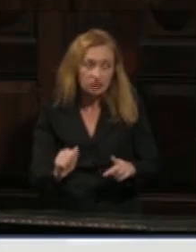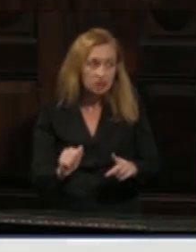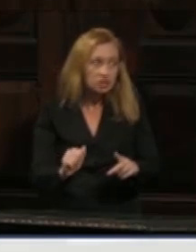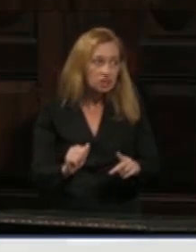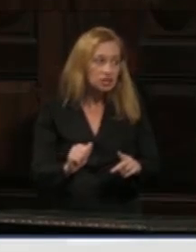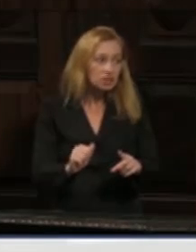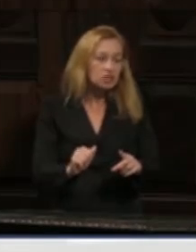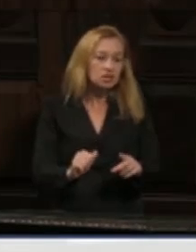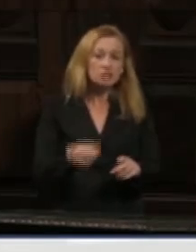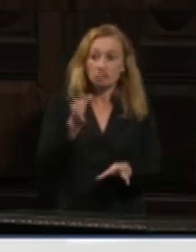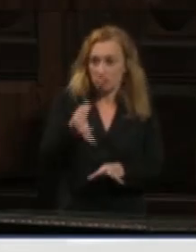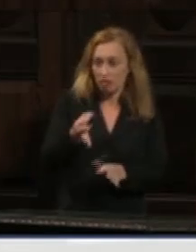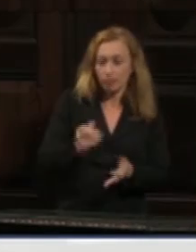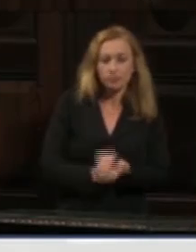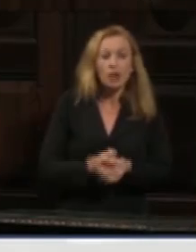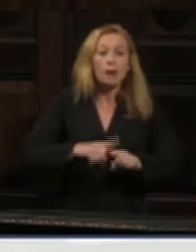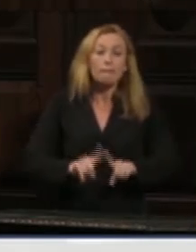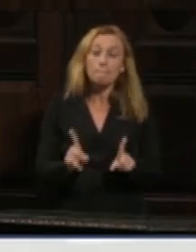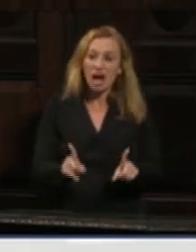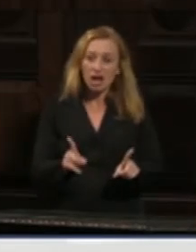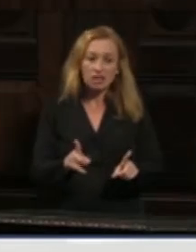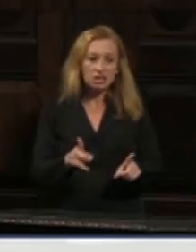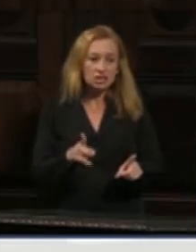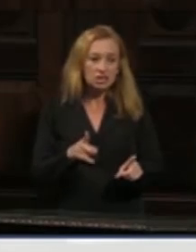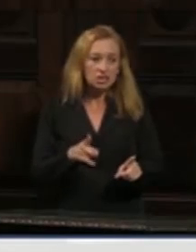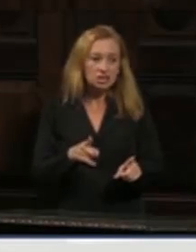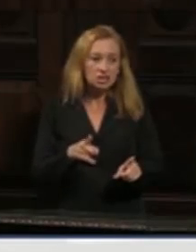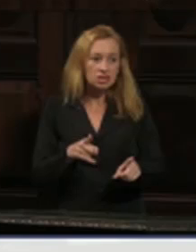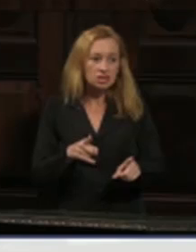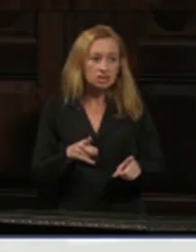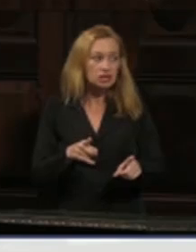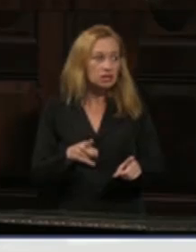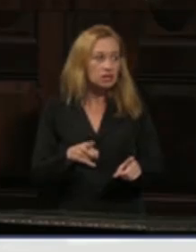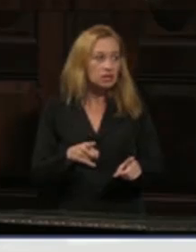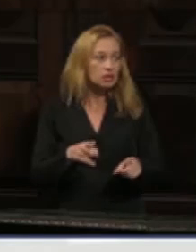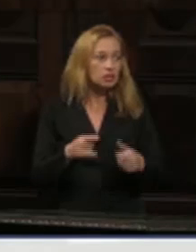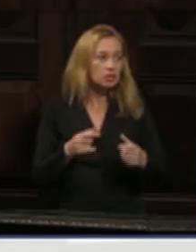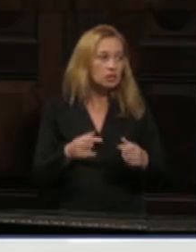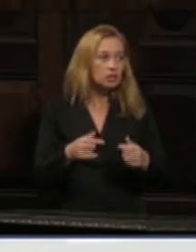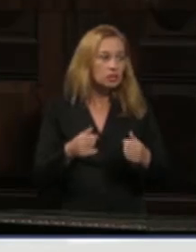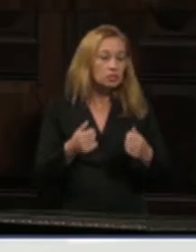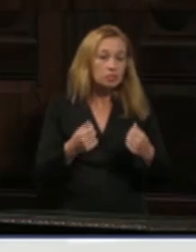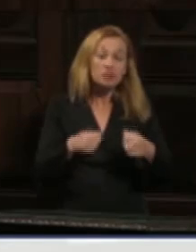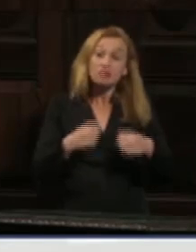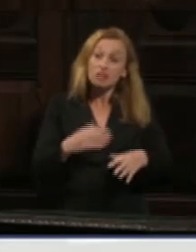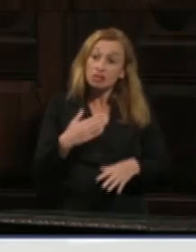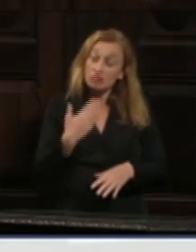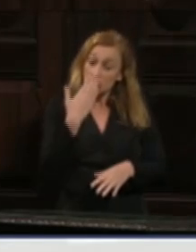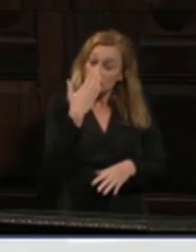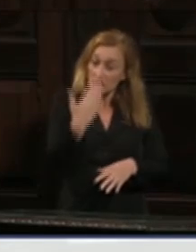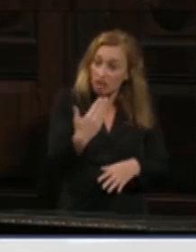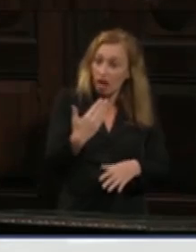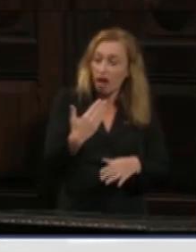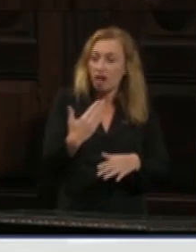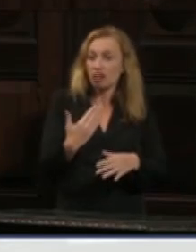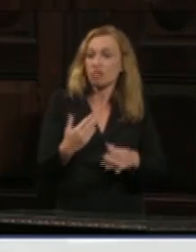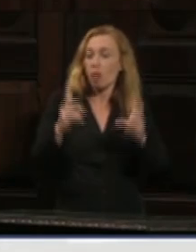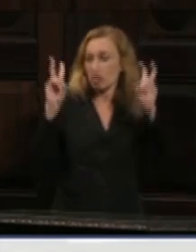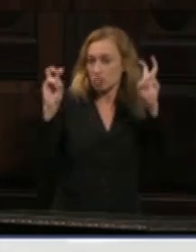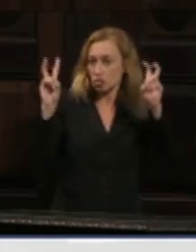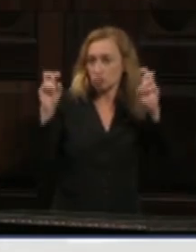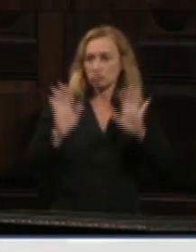e nítida. Mas enfrentar a questão tem que ser enfrentada. Não